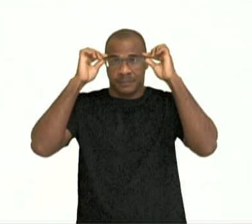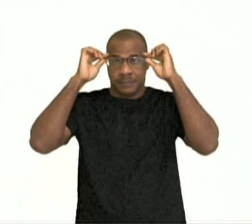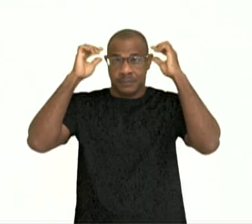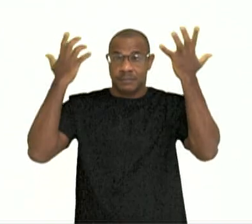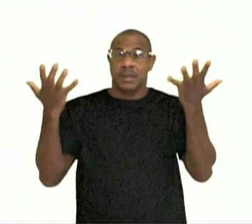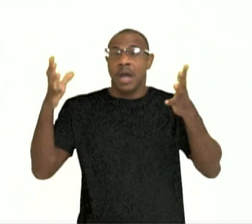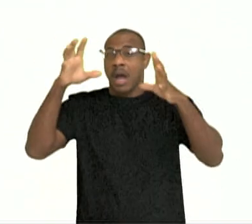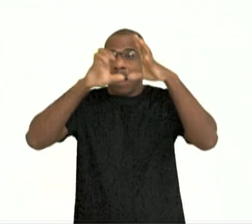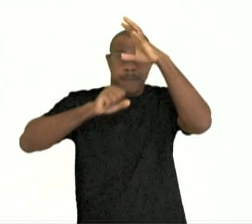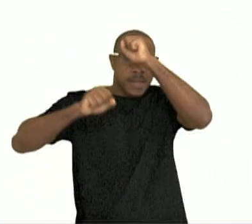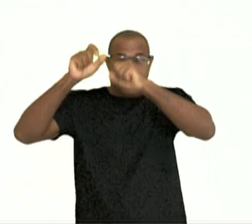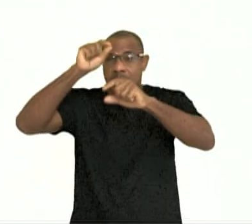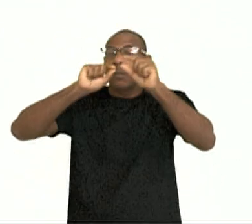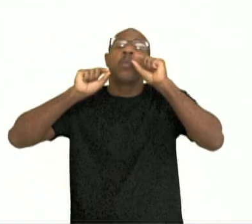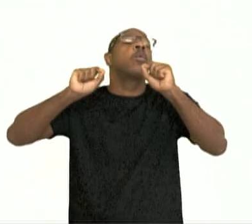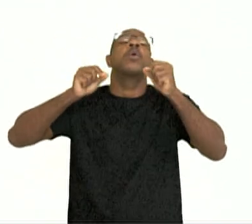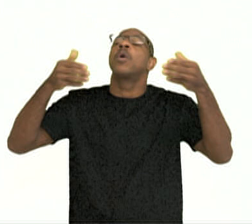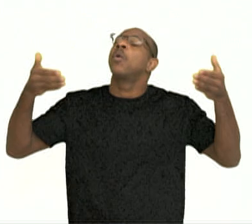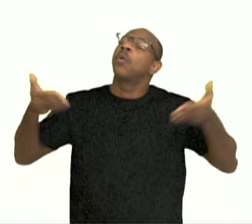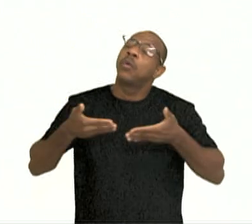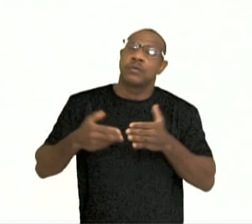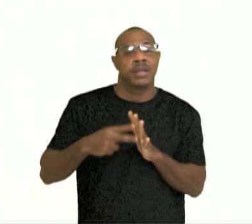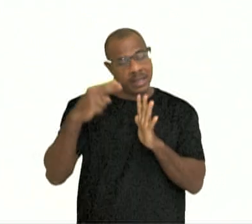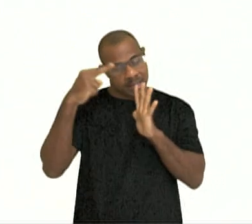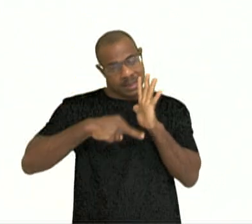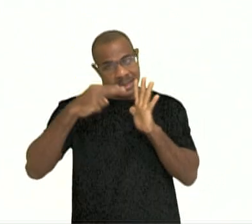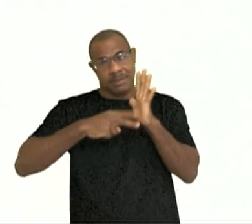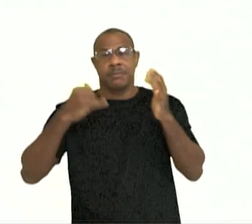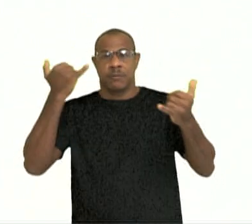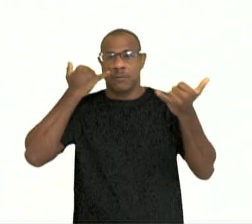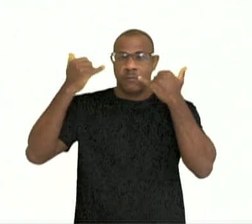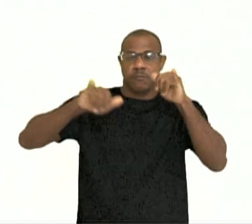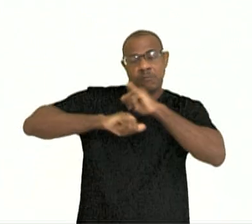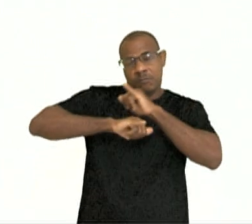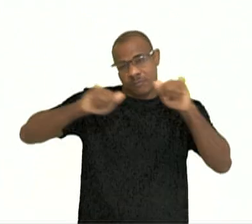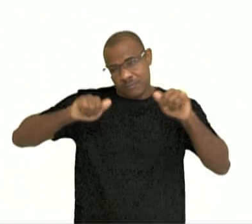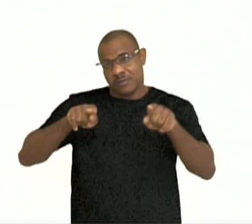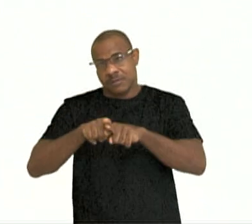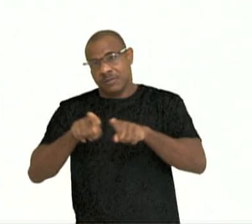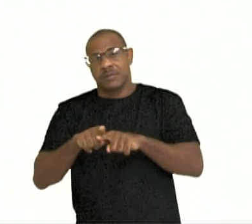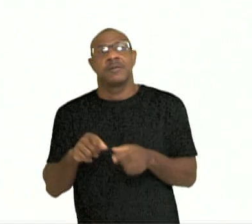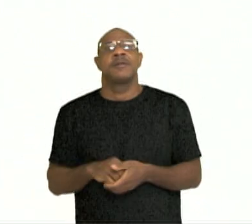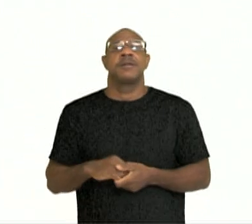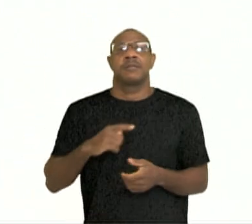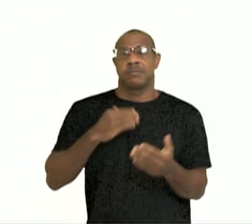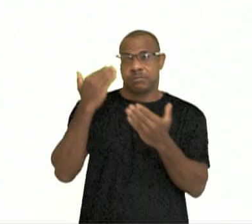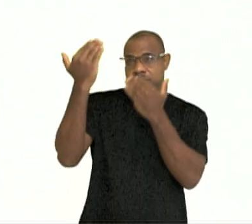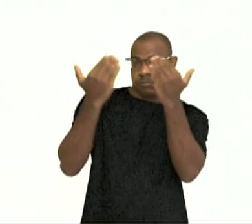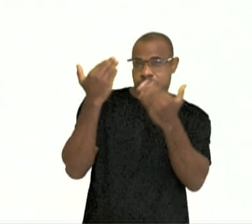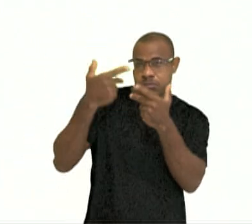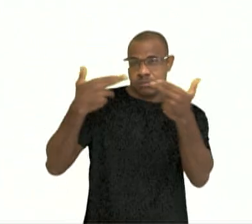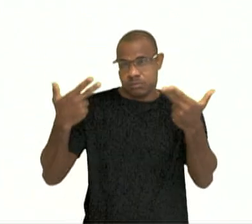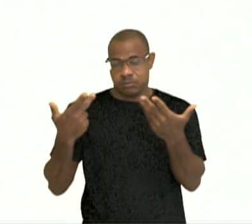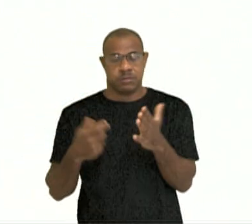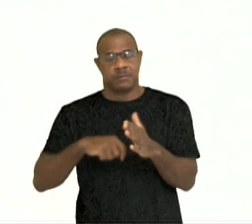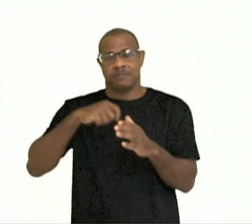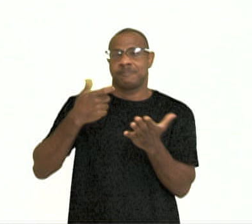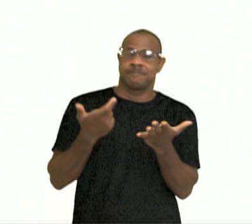O que aprendemos? Lemos notícias sobre o Enem e comparamos uma antiga e uma